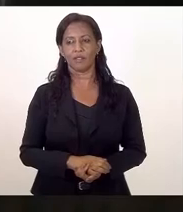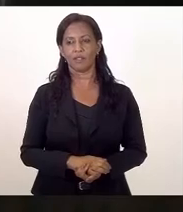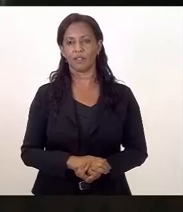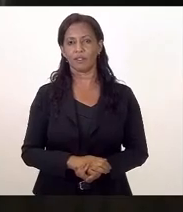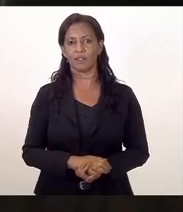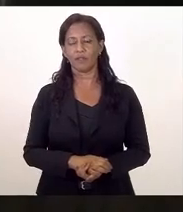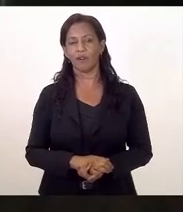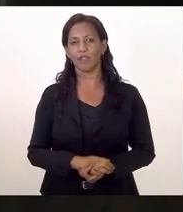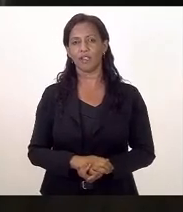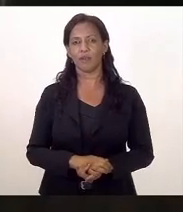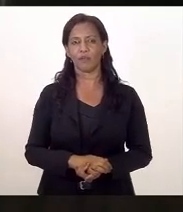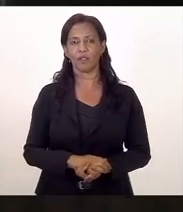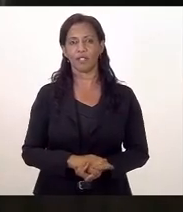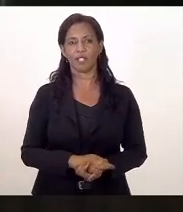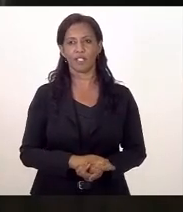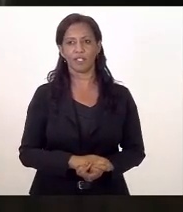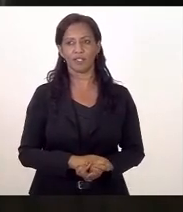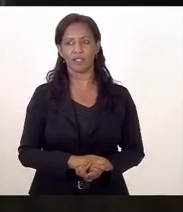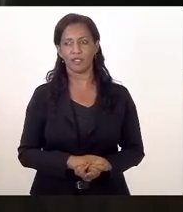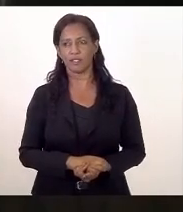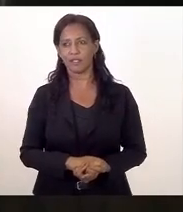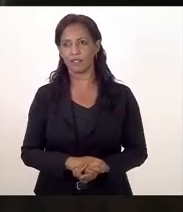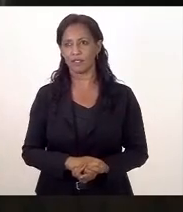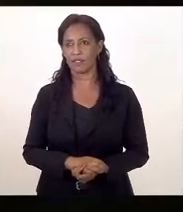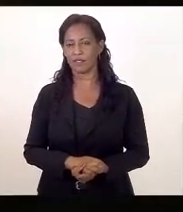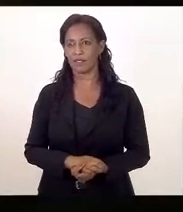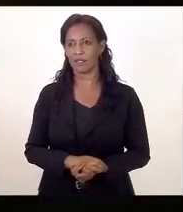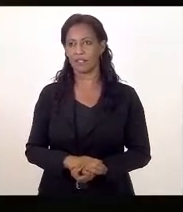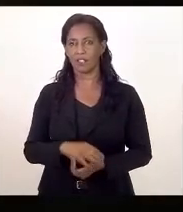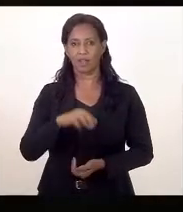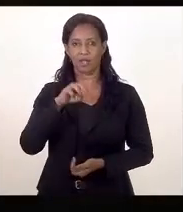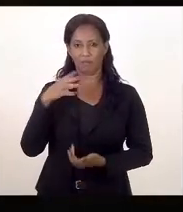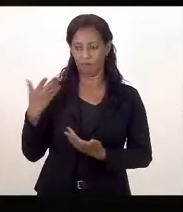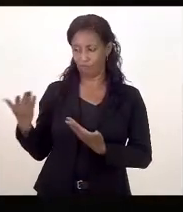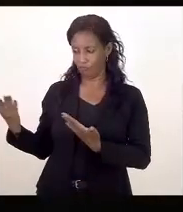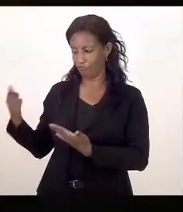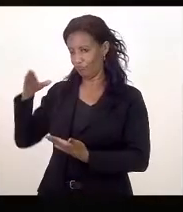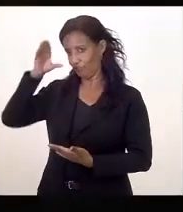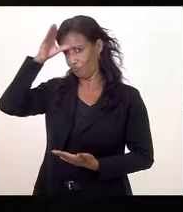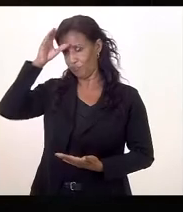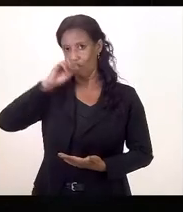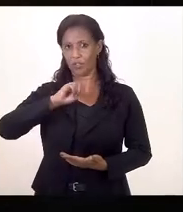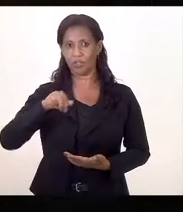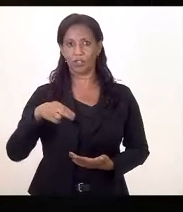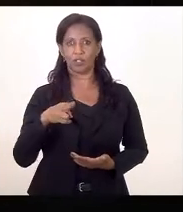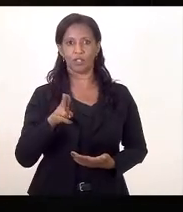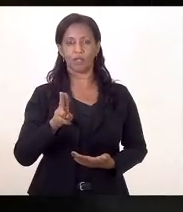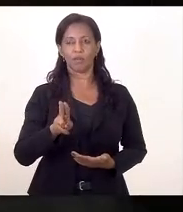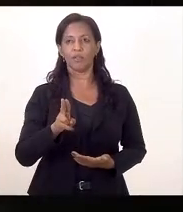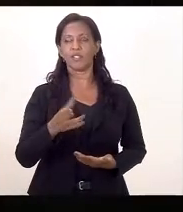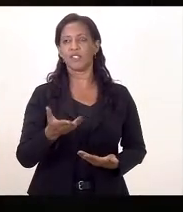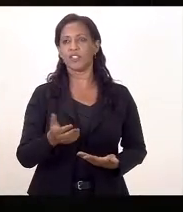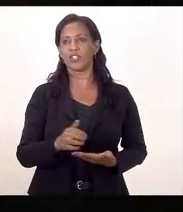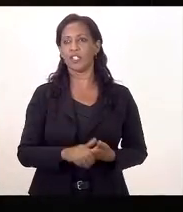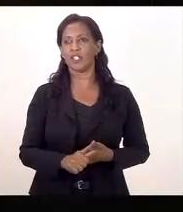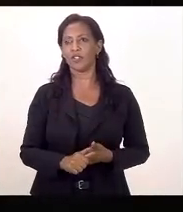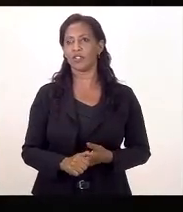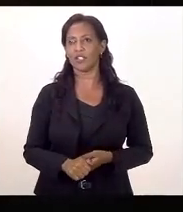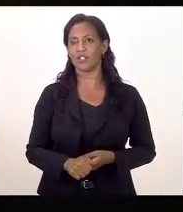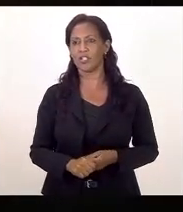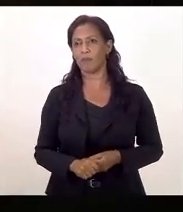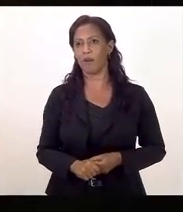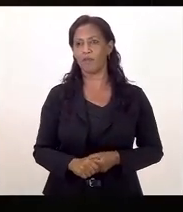no plenário. Nobre deputada Tia Ju, que ora preside esse expediente final,